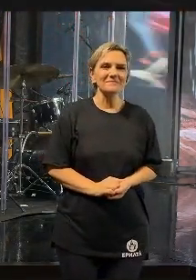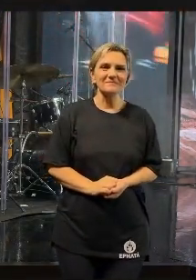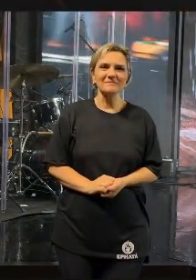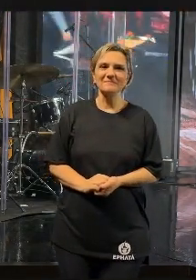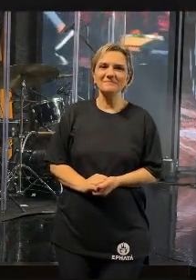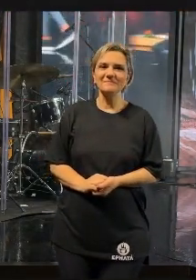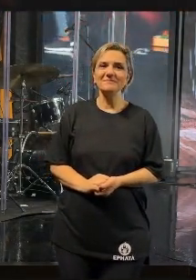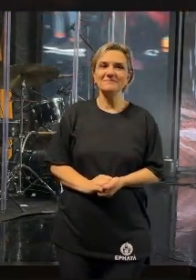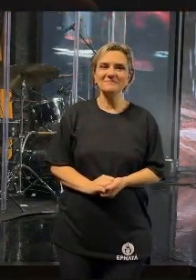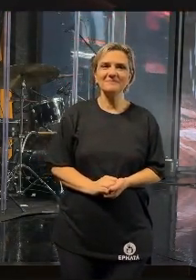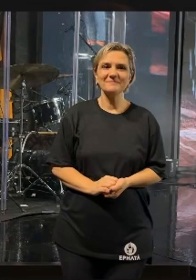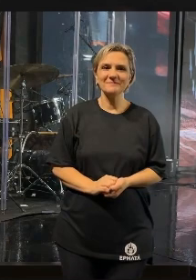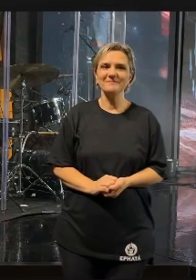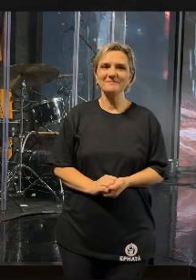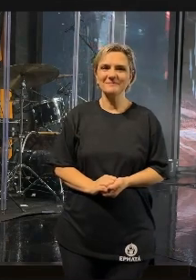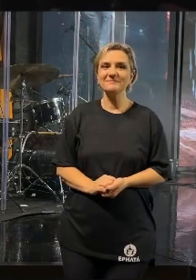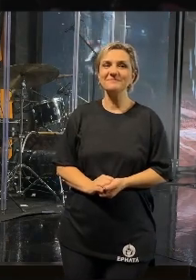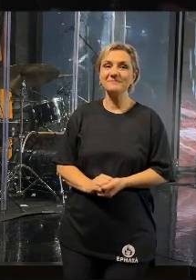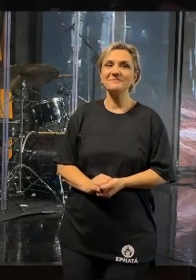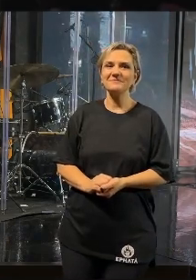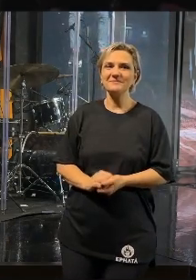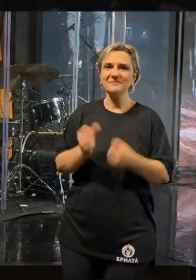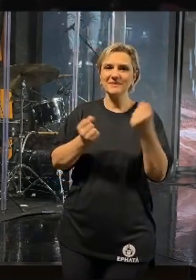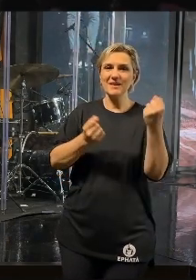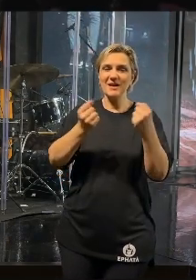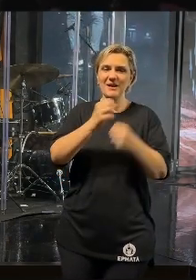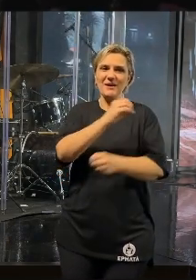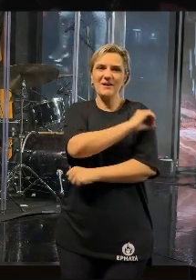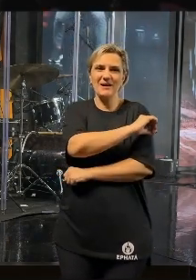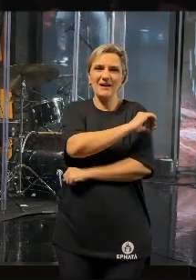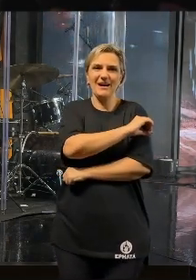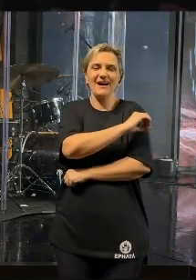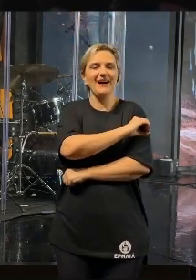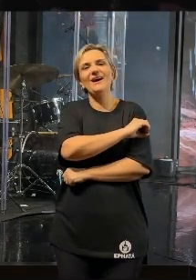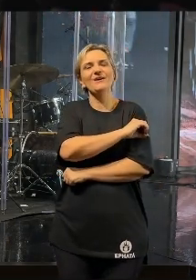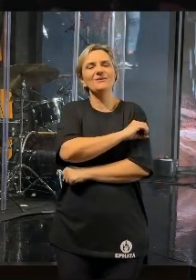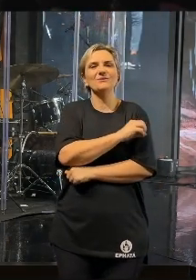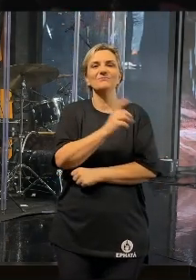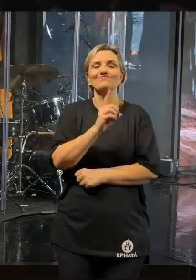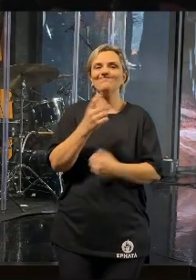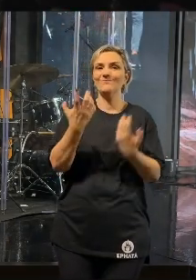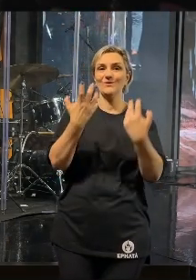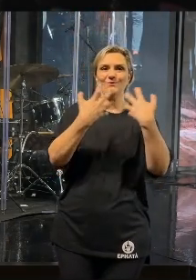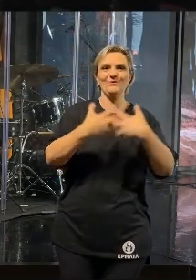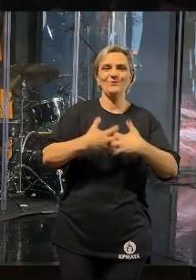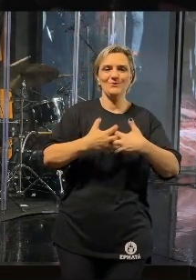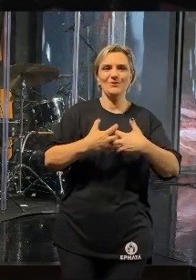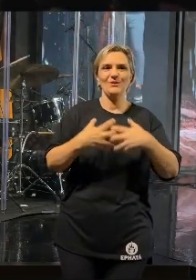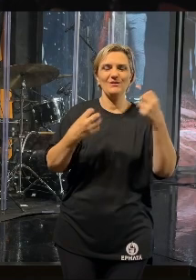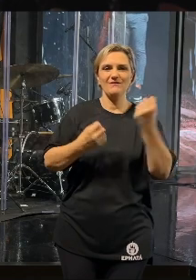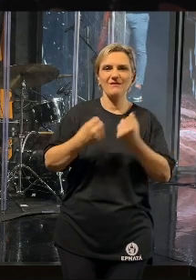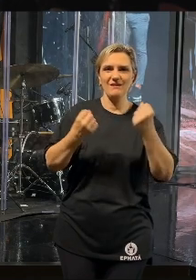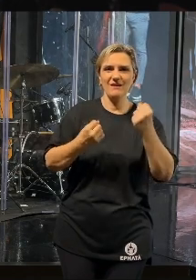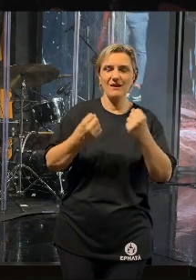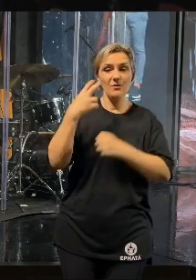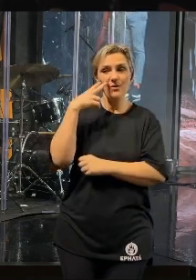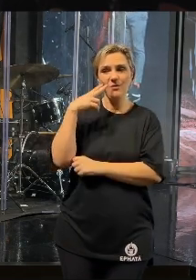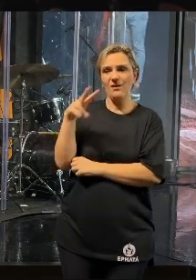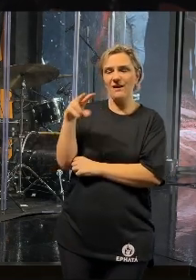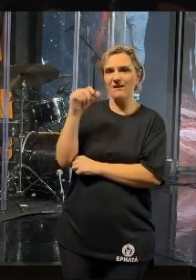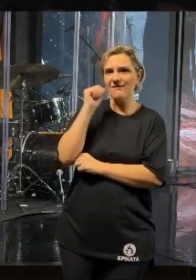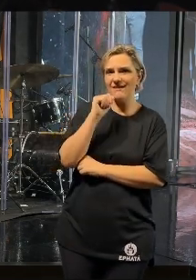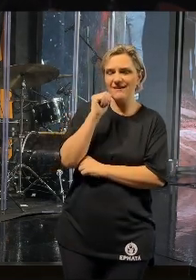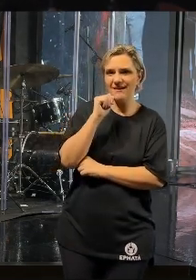Oh, naquela esperança na Guajuviras, quando o chevetinho não funcionava, eu olhava para